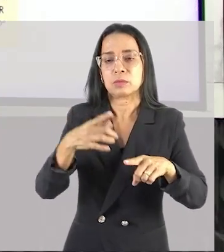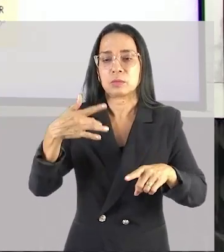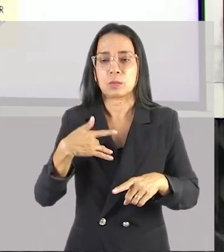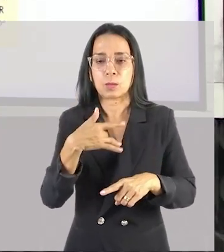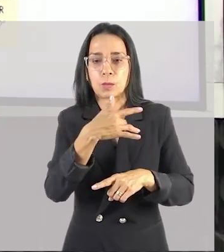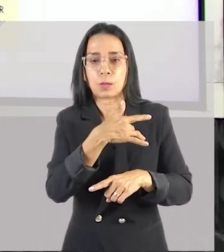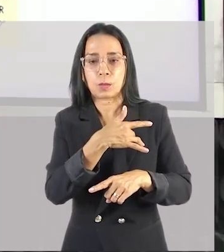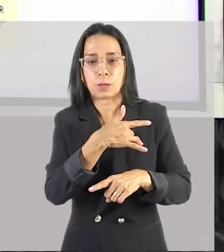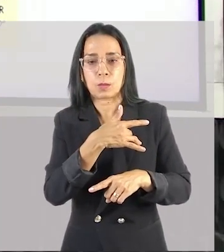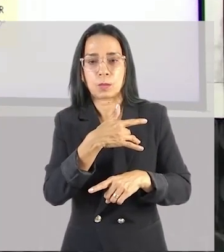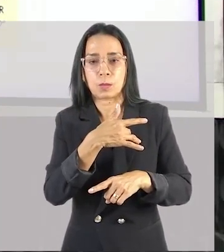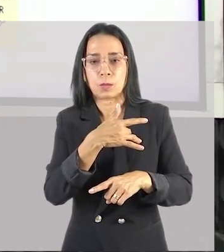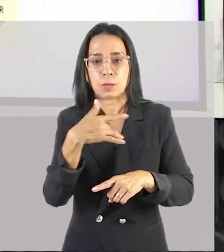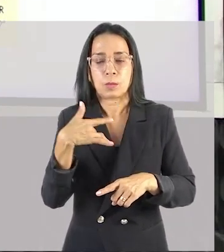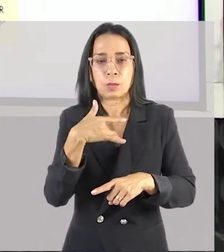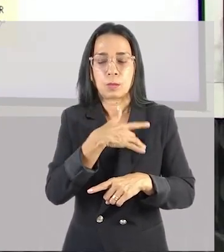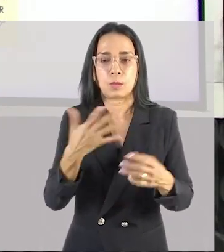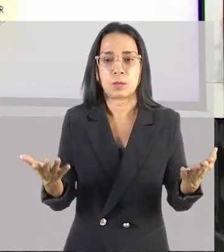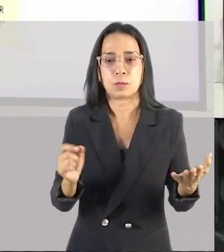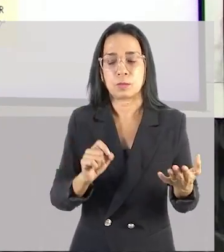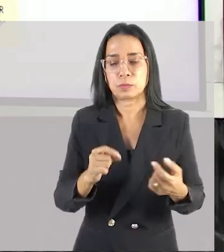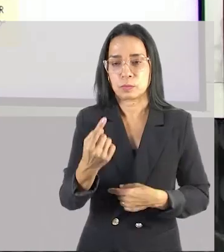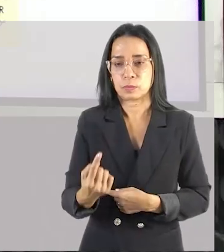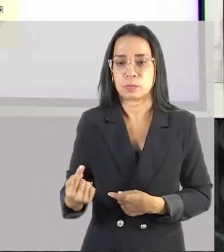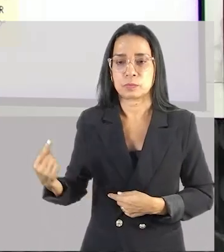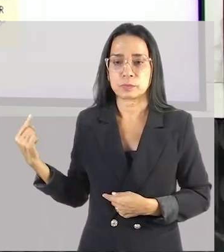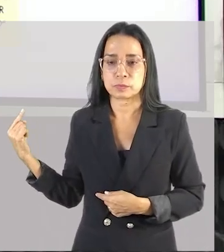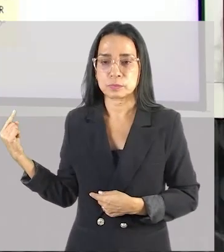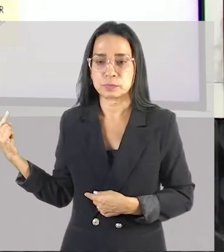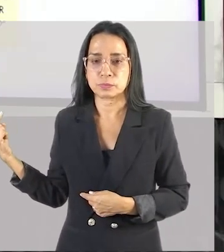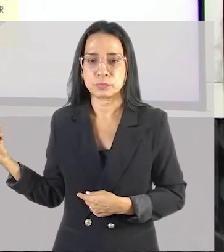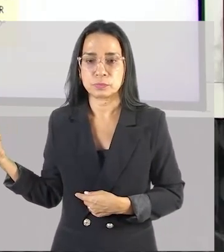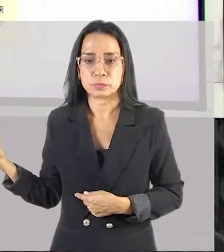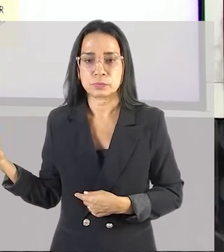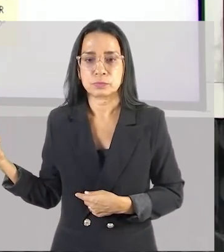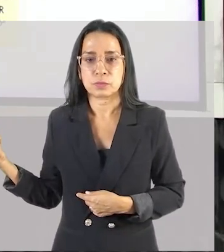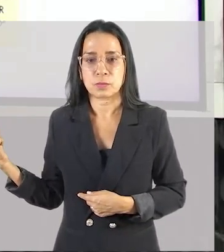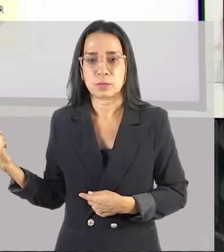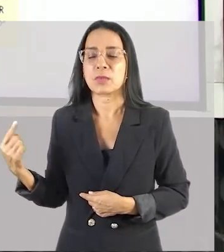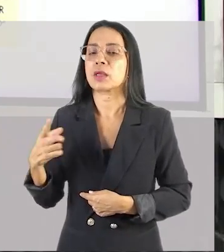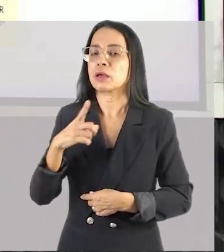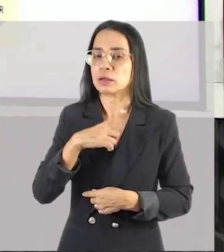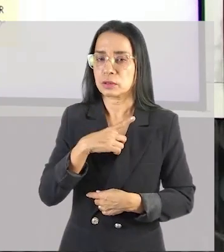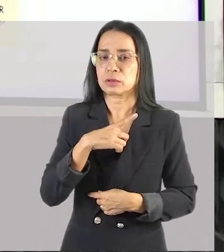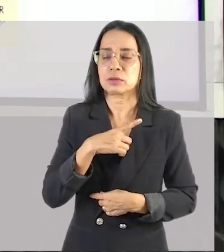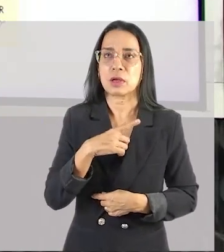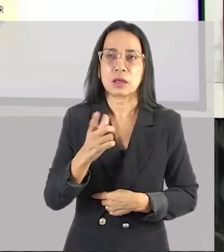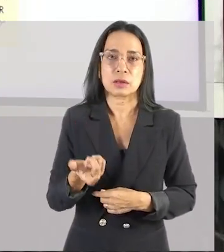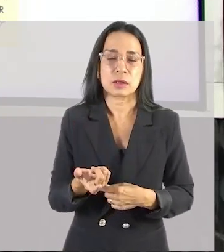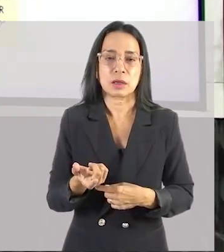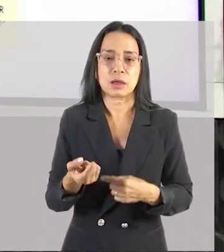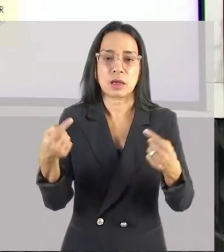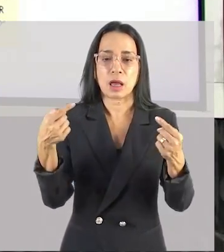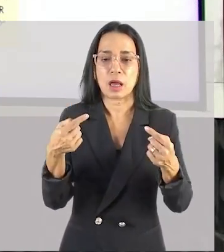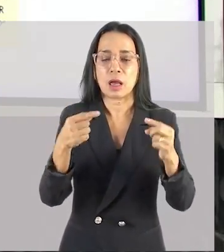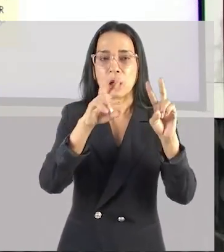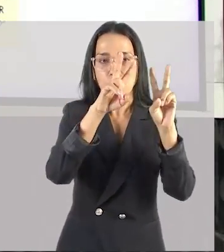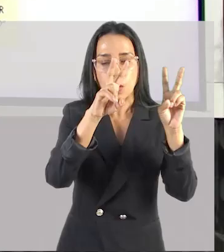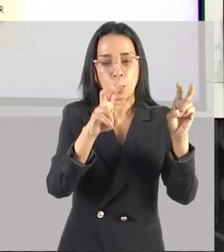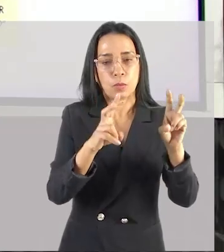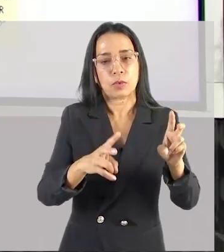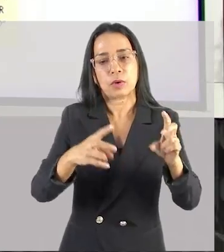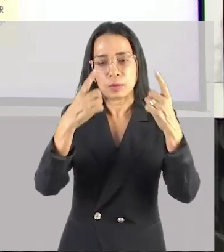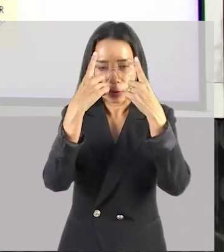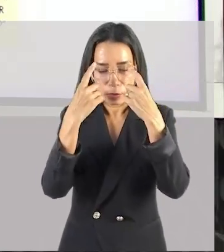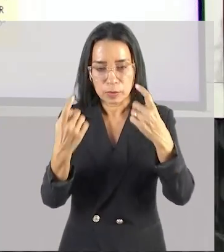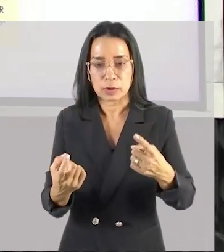certo? Pronto, violência na sociedade brasileira, como mudar as regras desse jogo. Então já caiu sobre violência, tá certo? pode cair outras formas